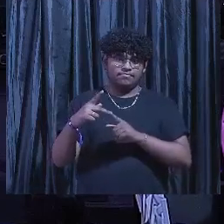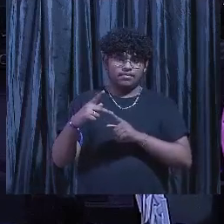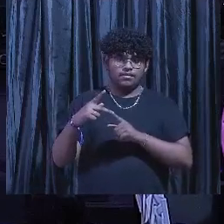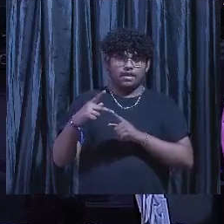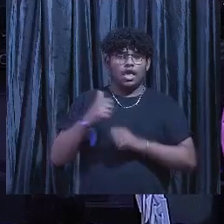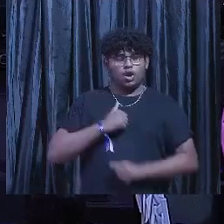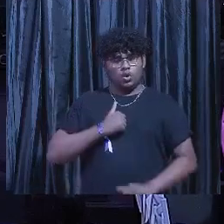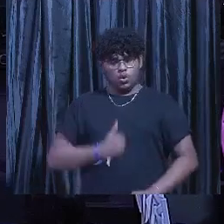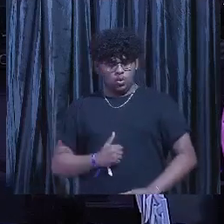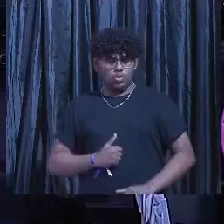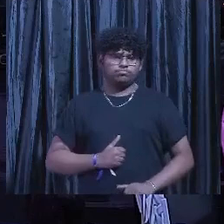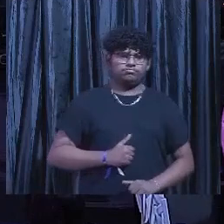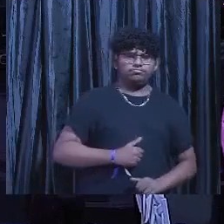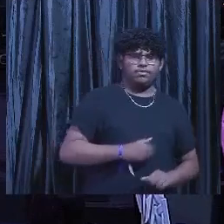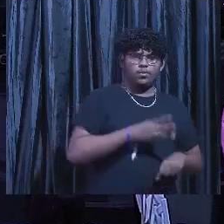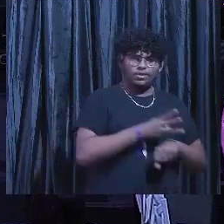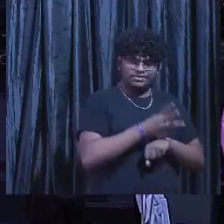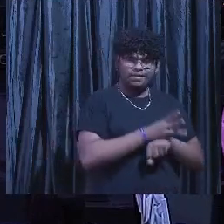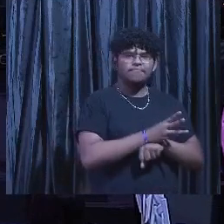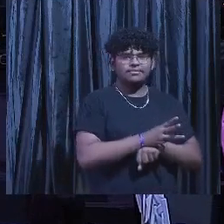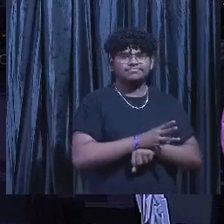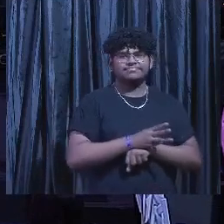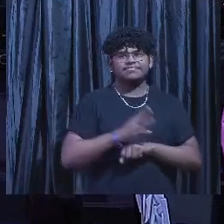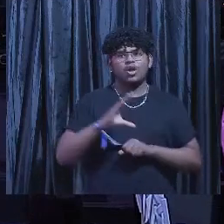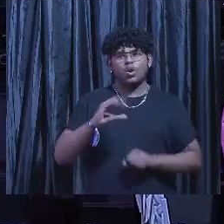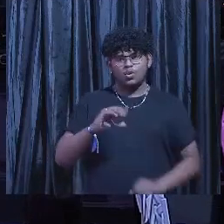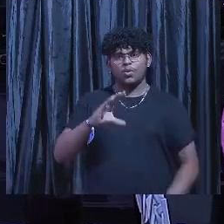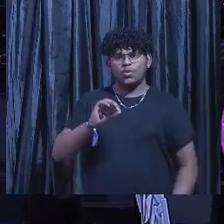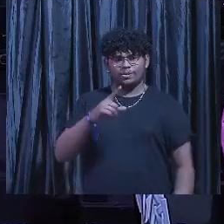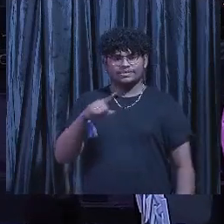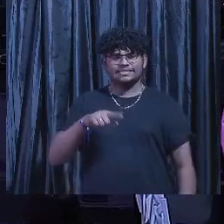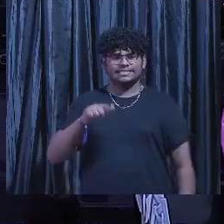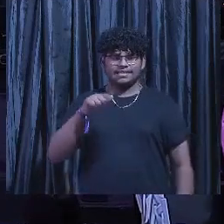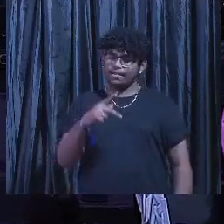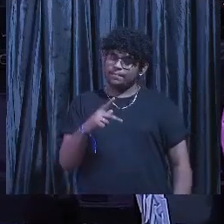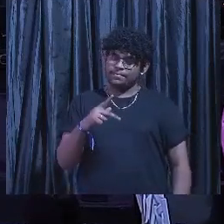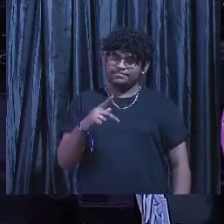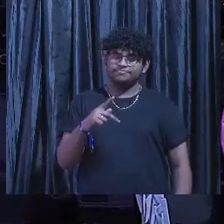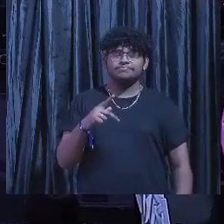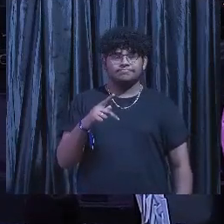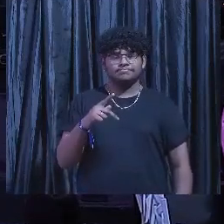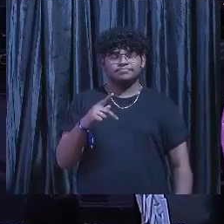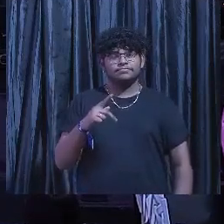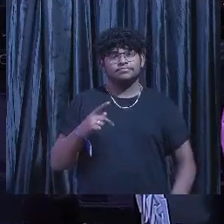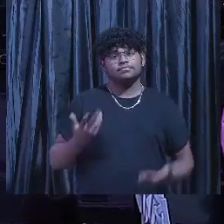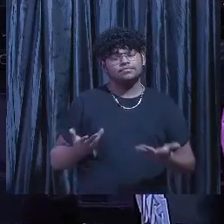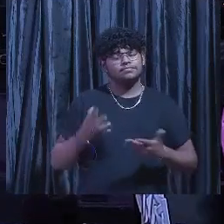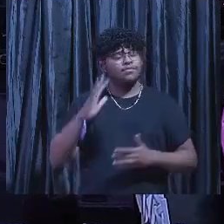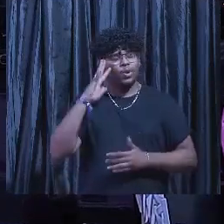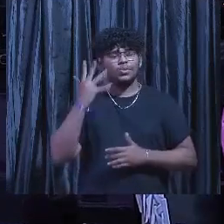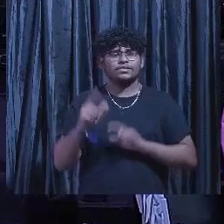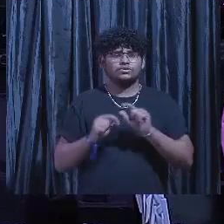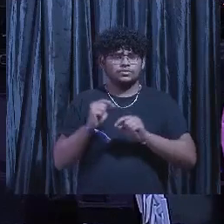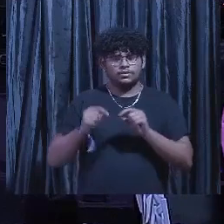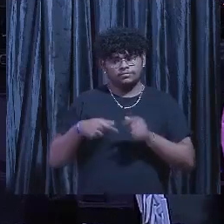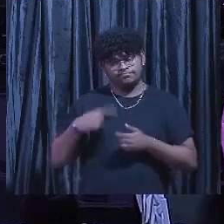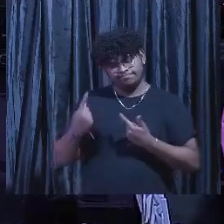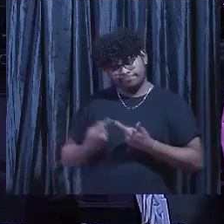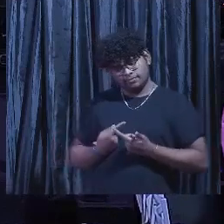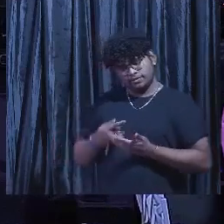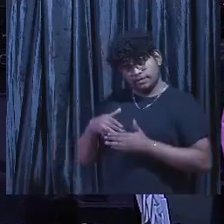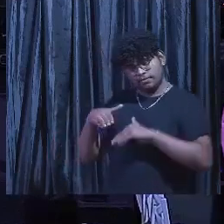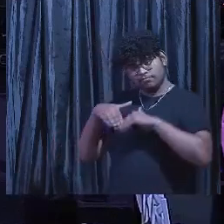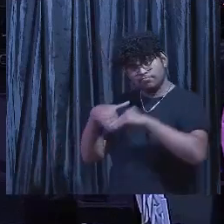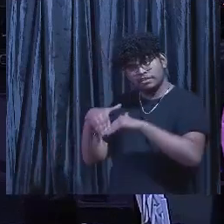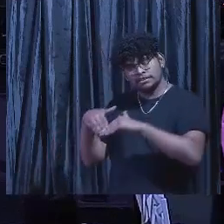a união deles dois. O que acontece? A gente começou a entender que a gente, para pressionar por políticas públicas